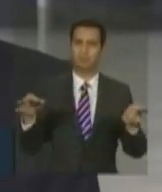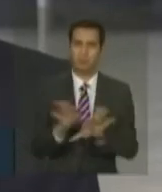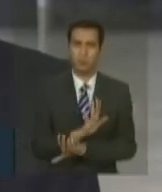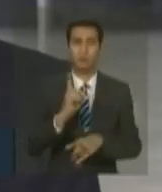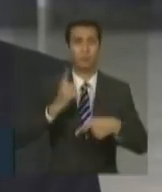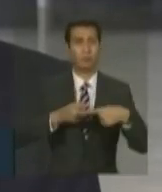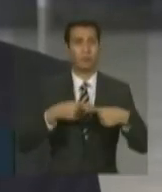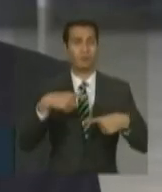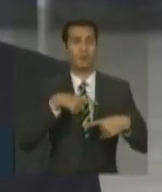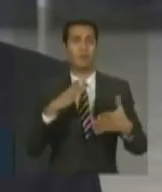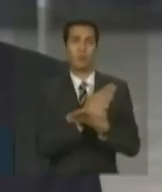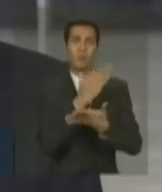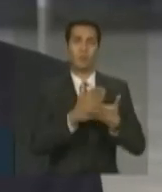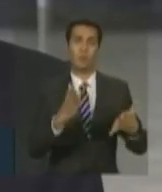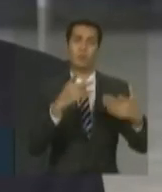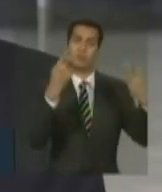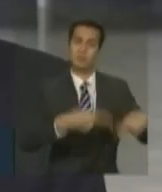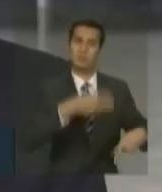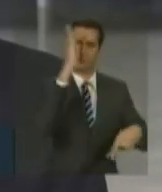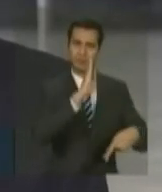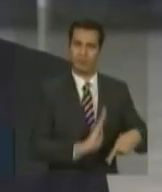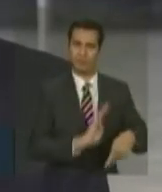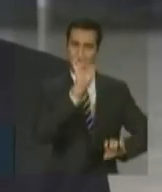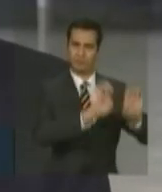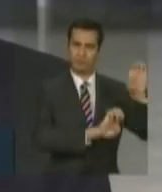presidenta quer que haja